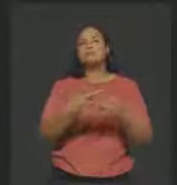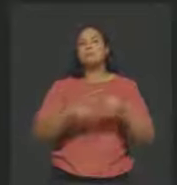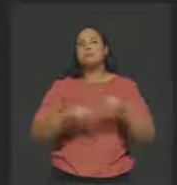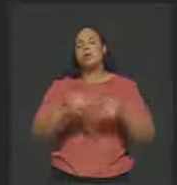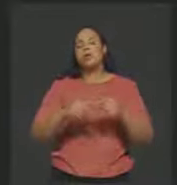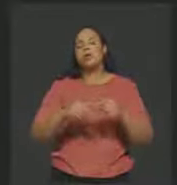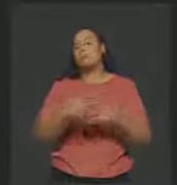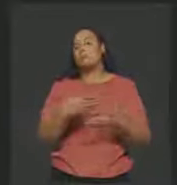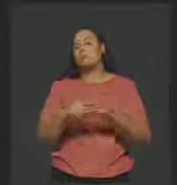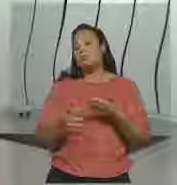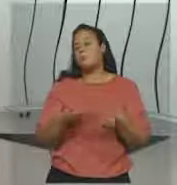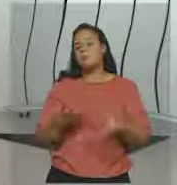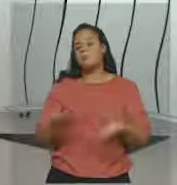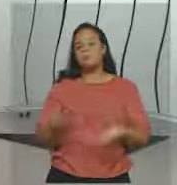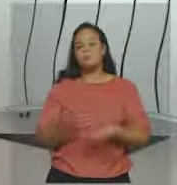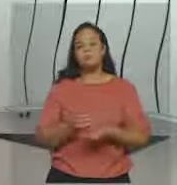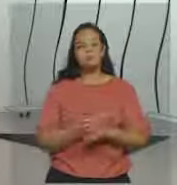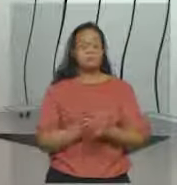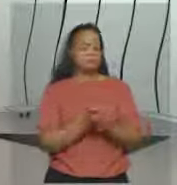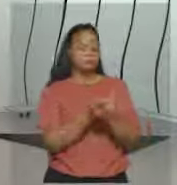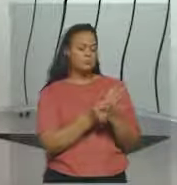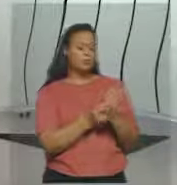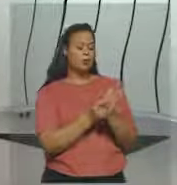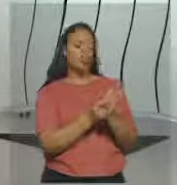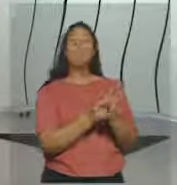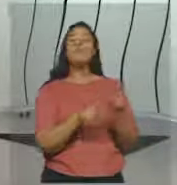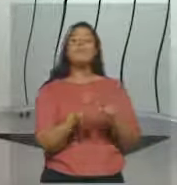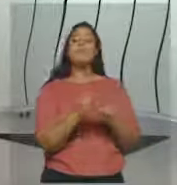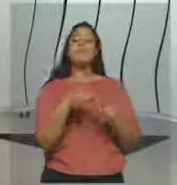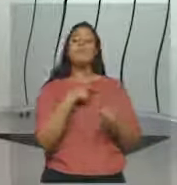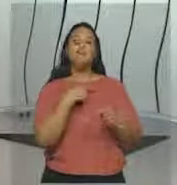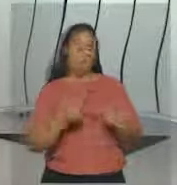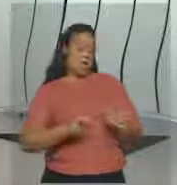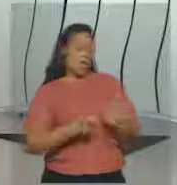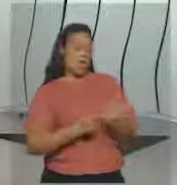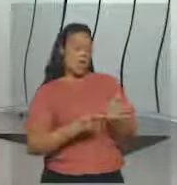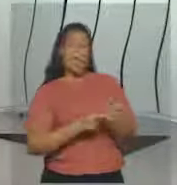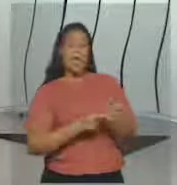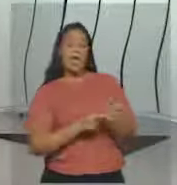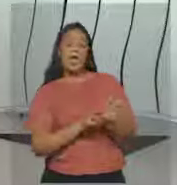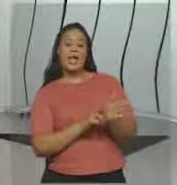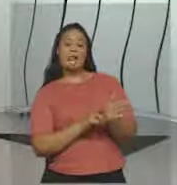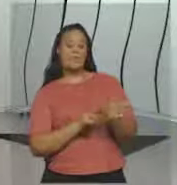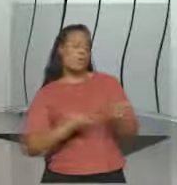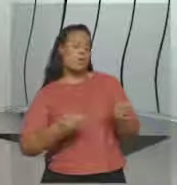gerador. Nós temos os resistores, aqui eu queria destacar um detalhe,